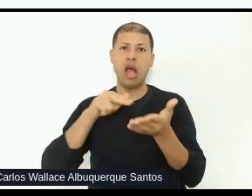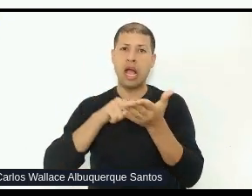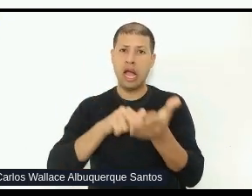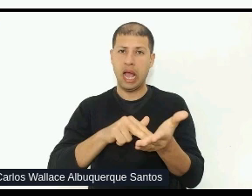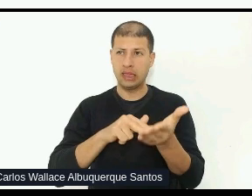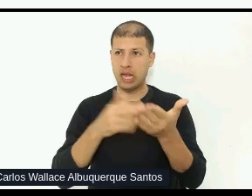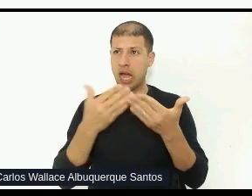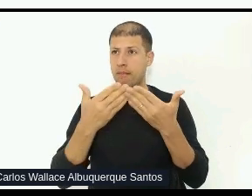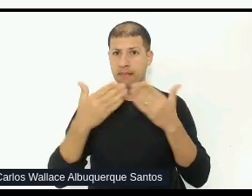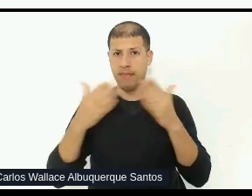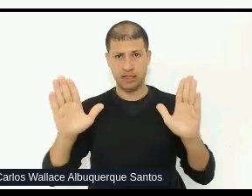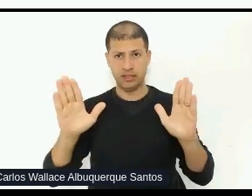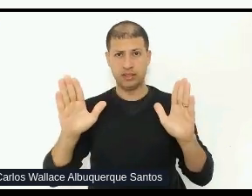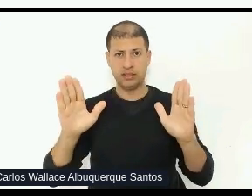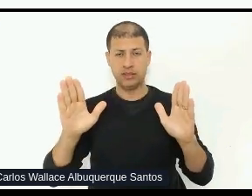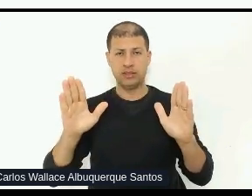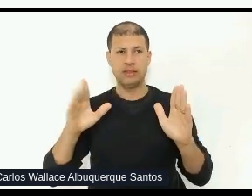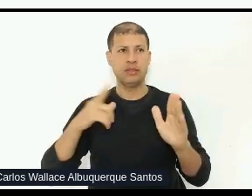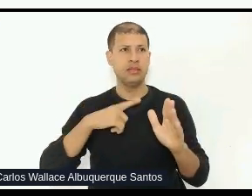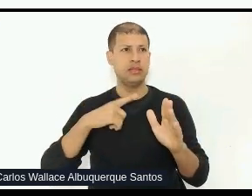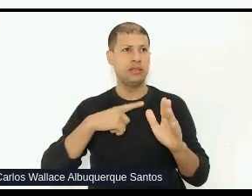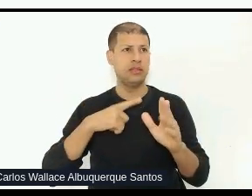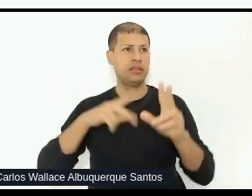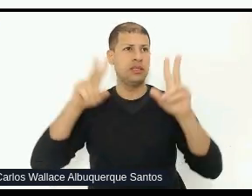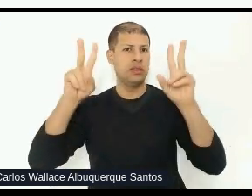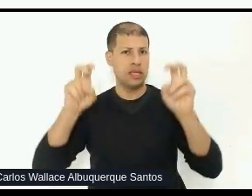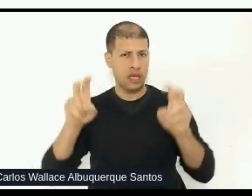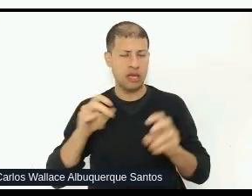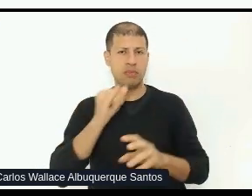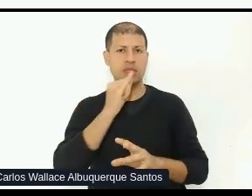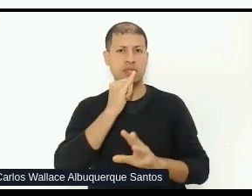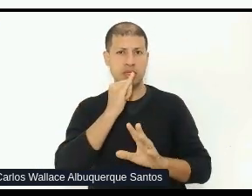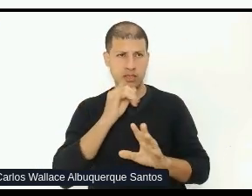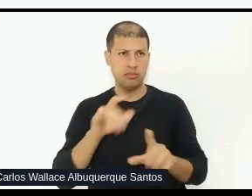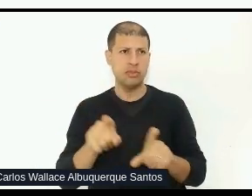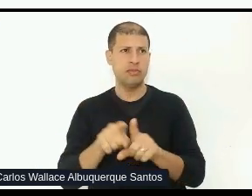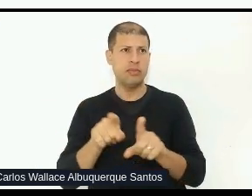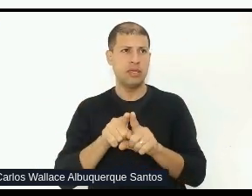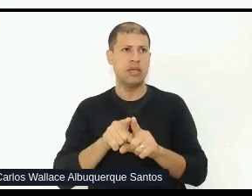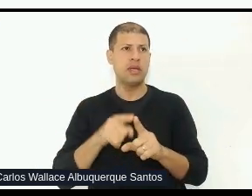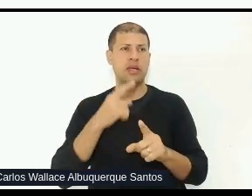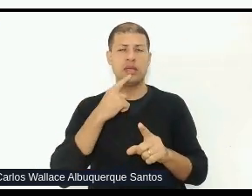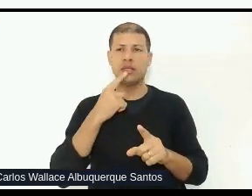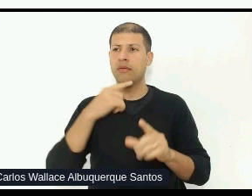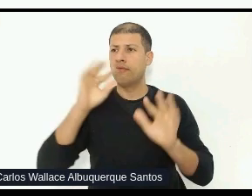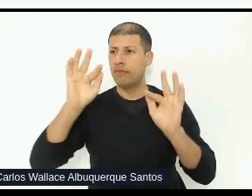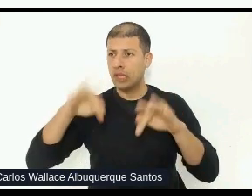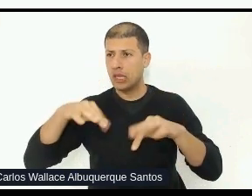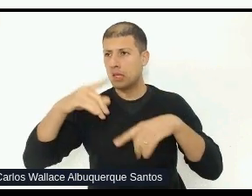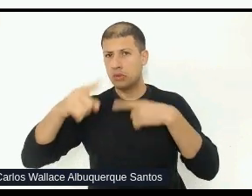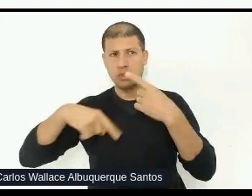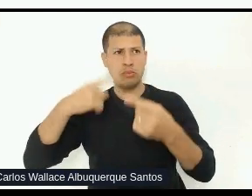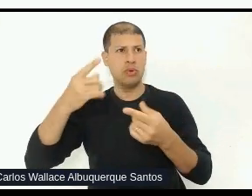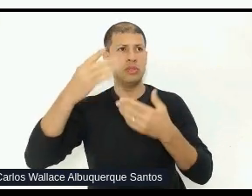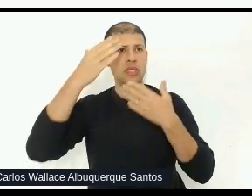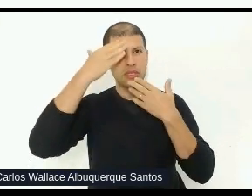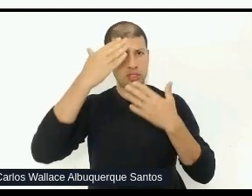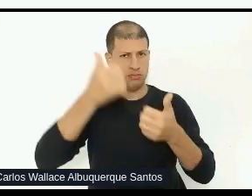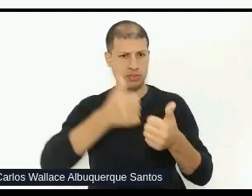aberta, umas temas e exemplos, palavras finais e depois um